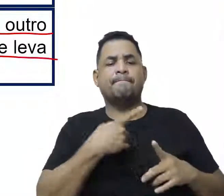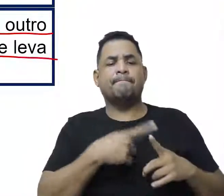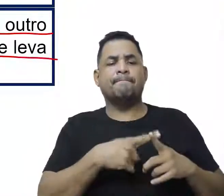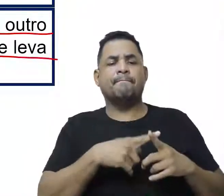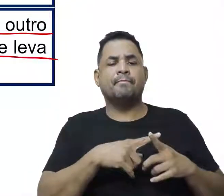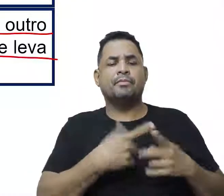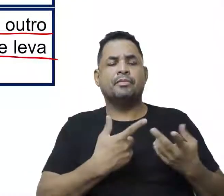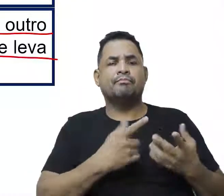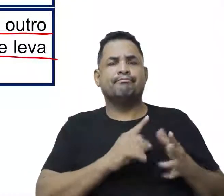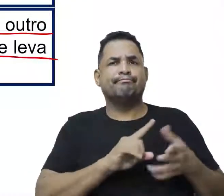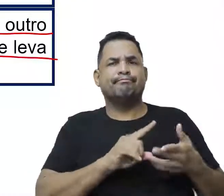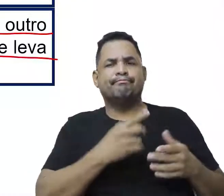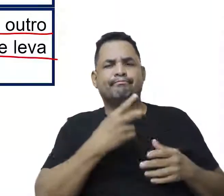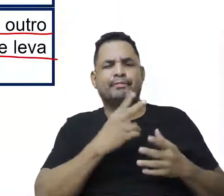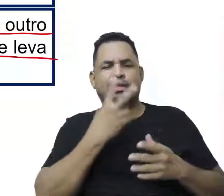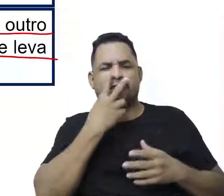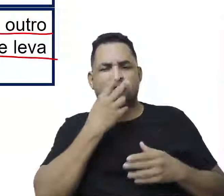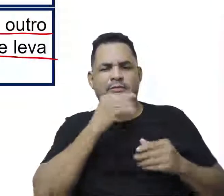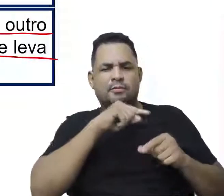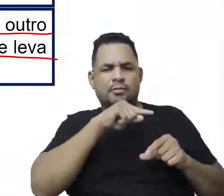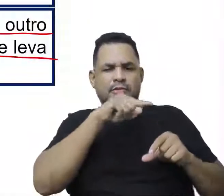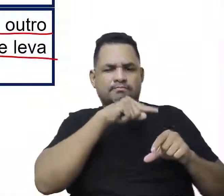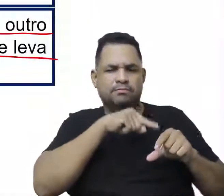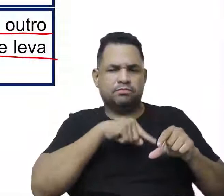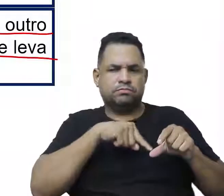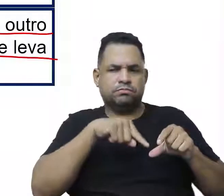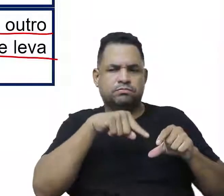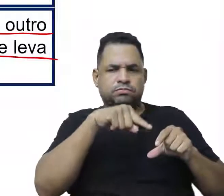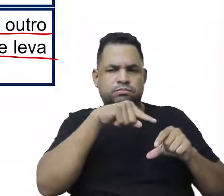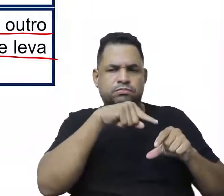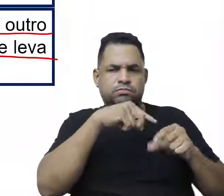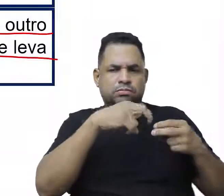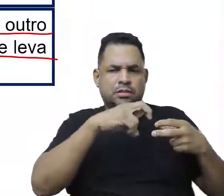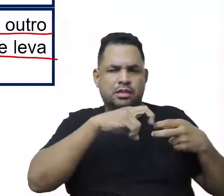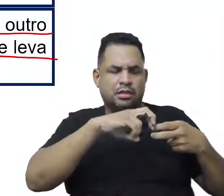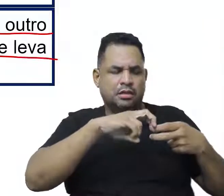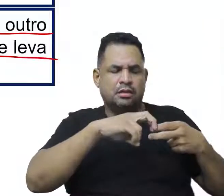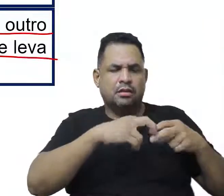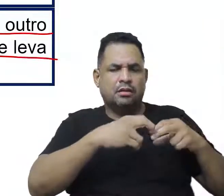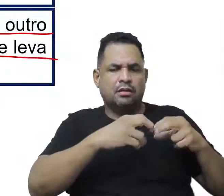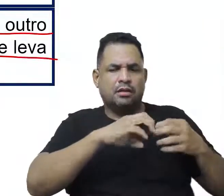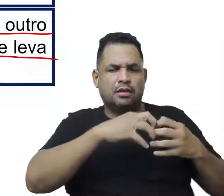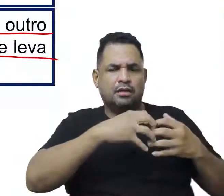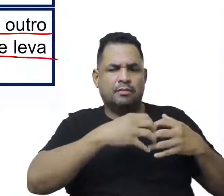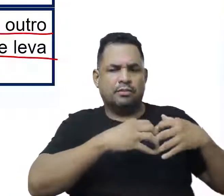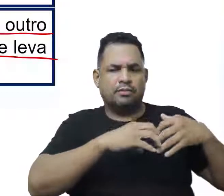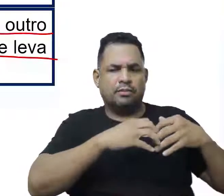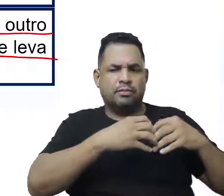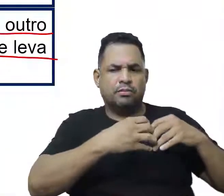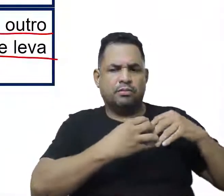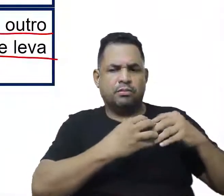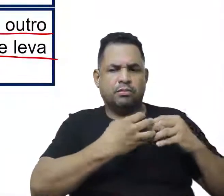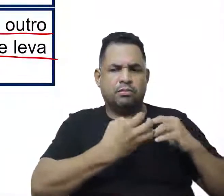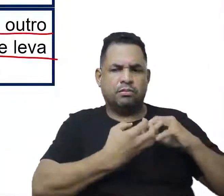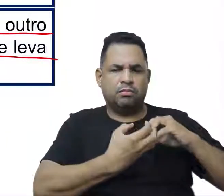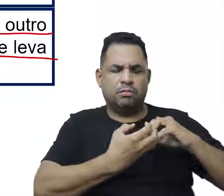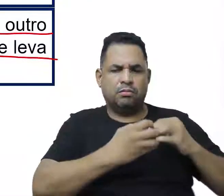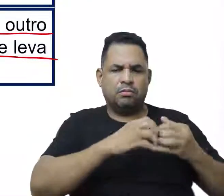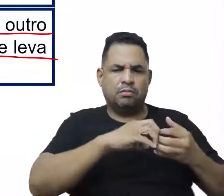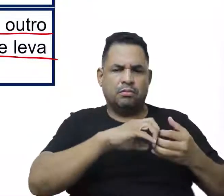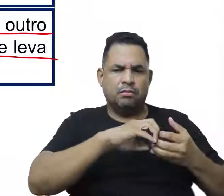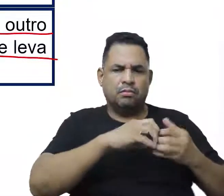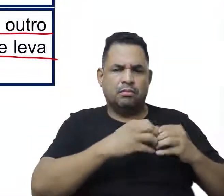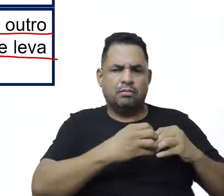porque é como se fosse uma engrenagem então uma engrenagem que realiza a mesma função a mesma